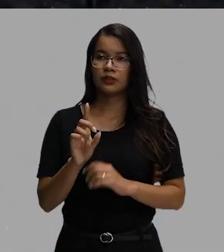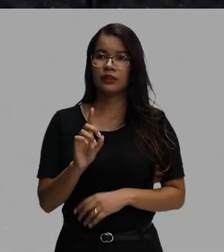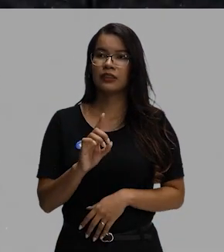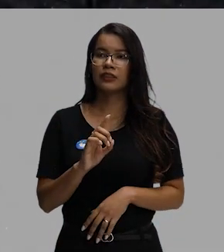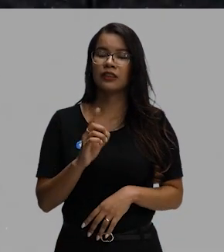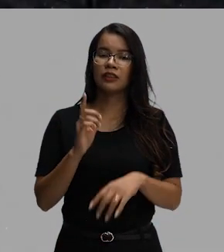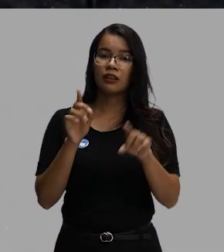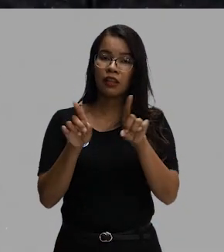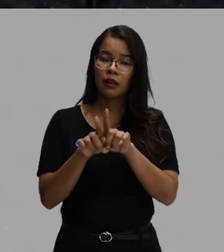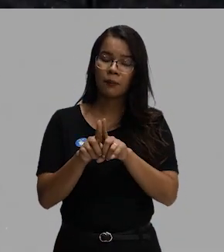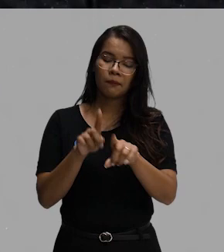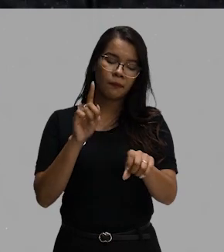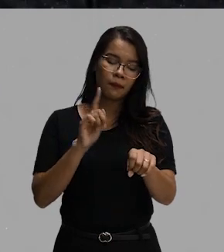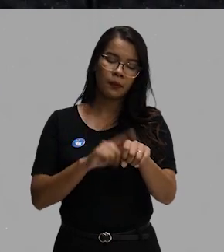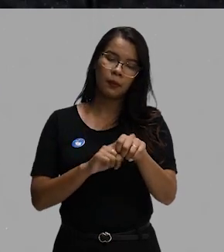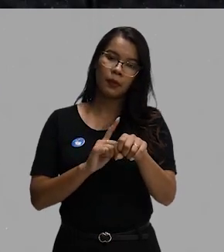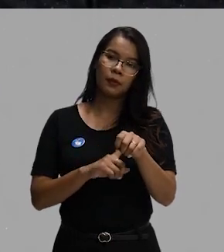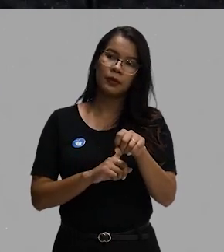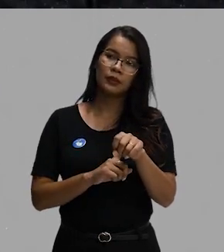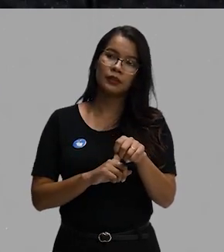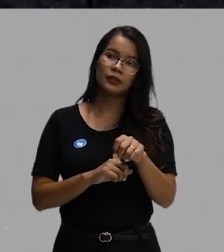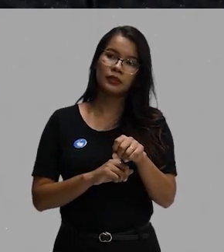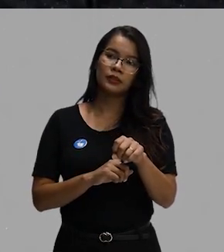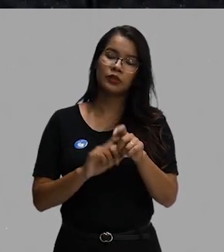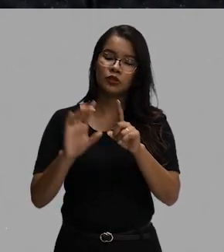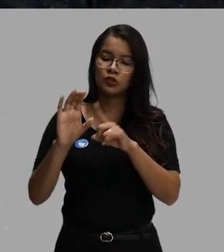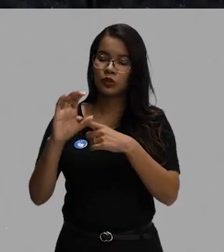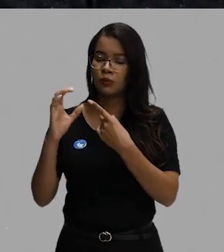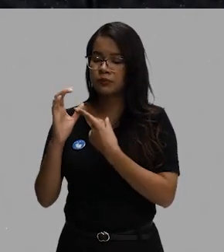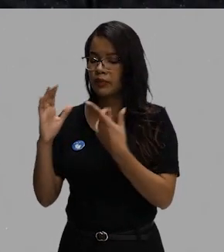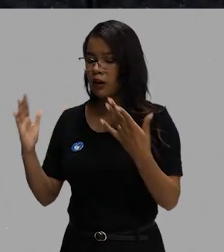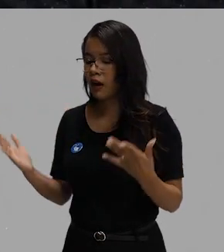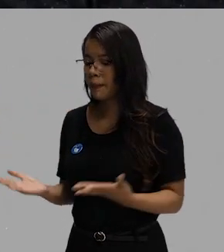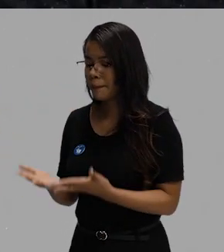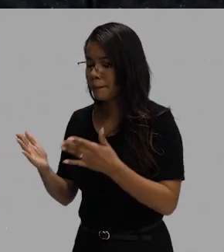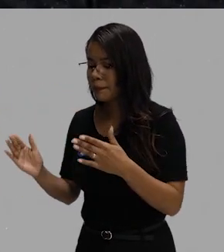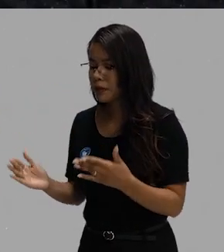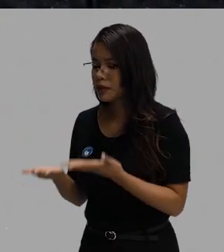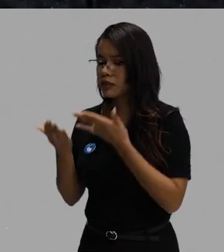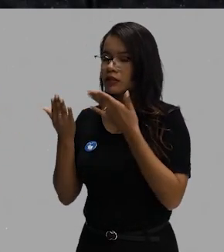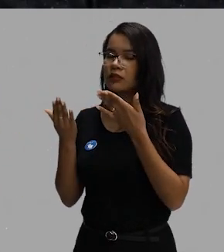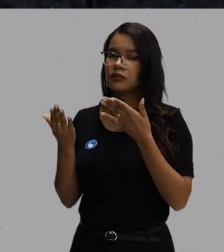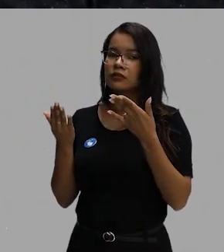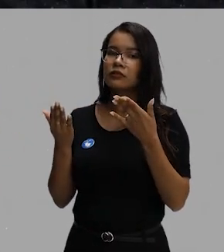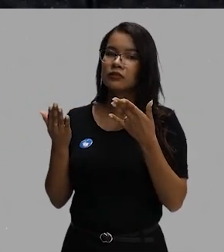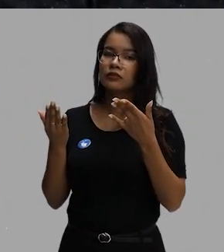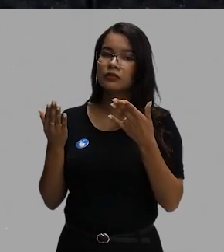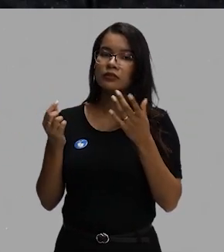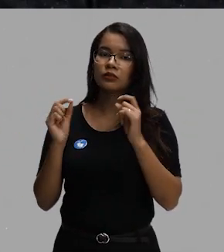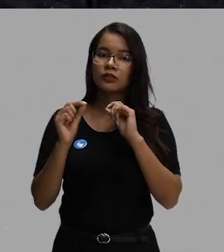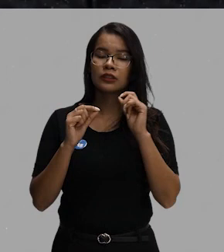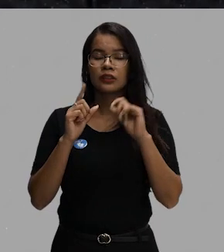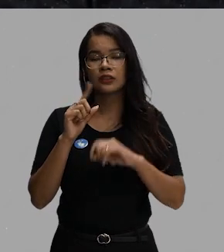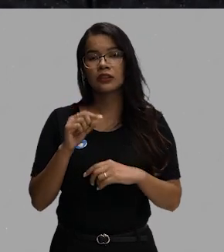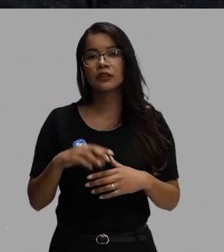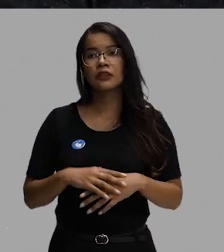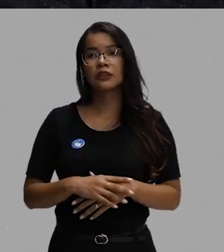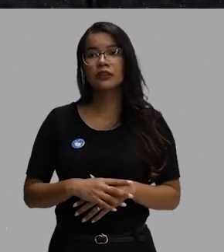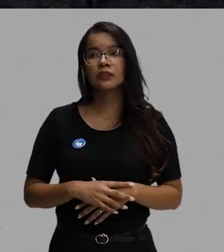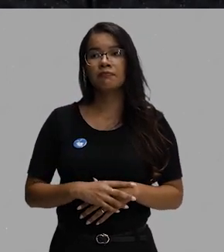esse momento de culto àquilo que